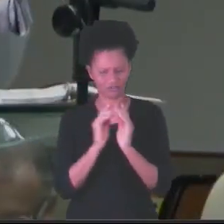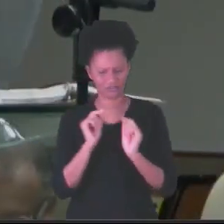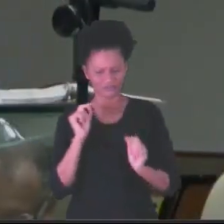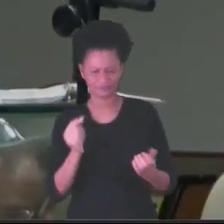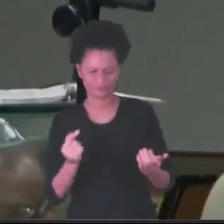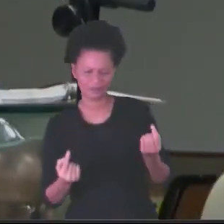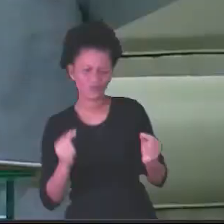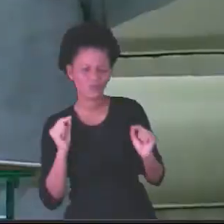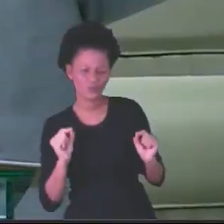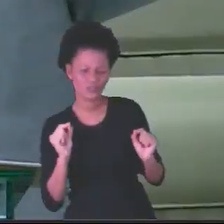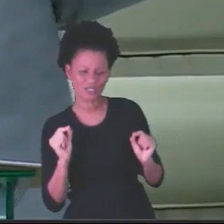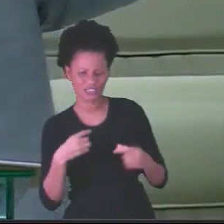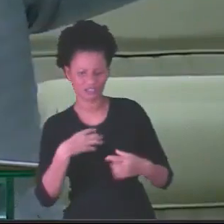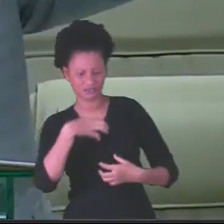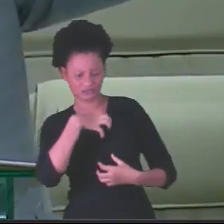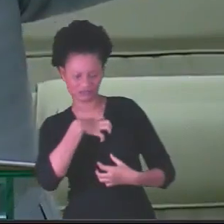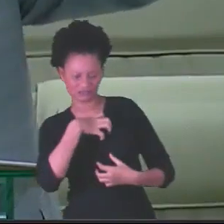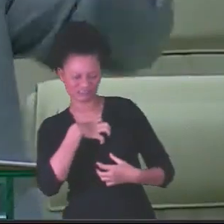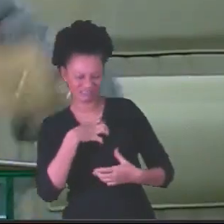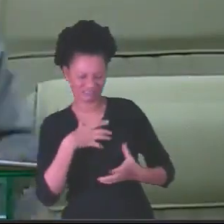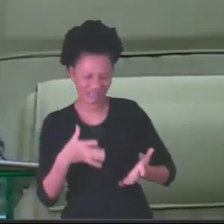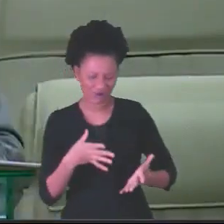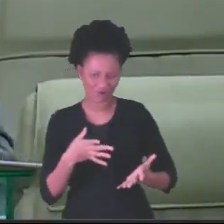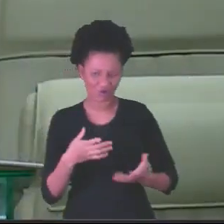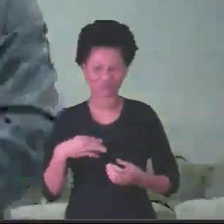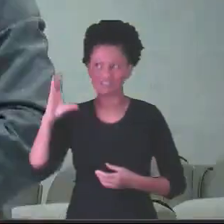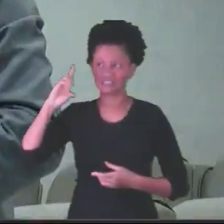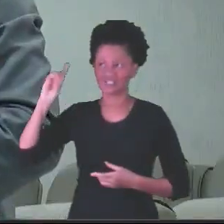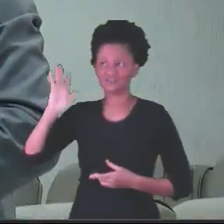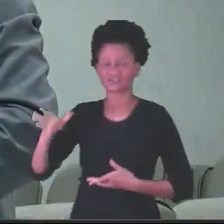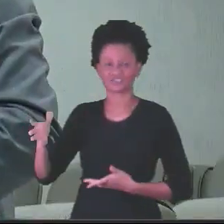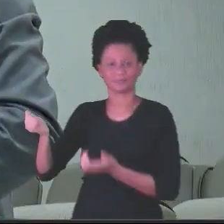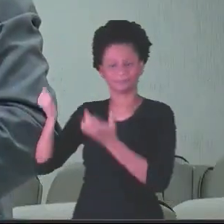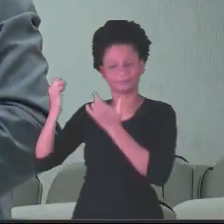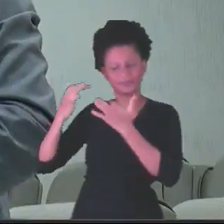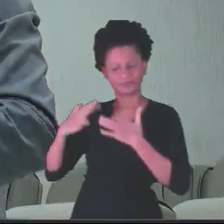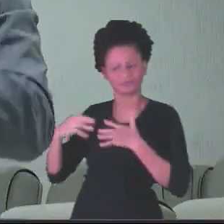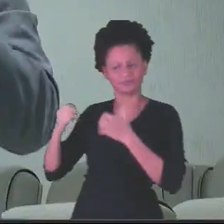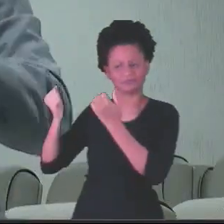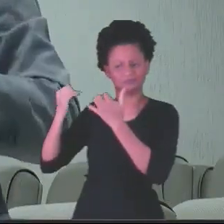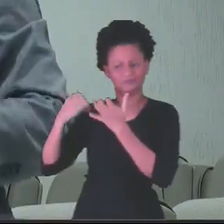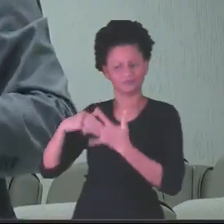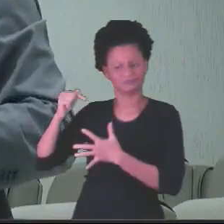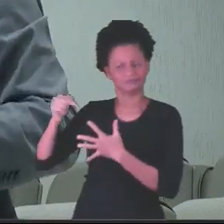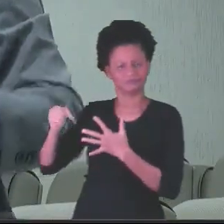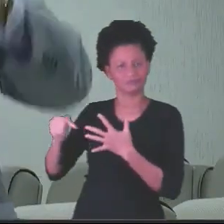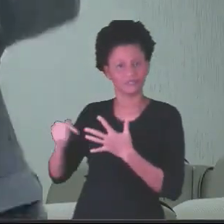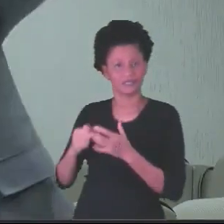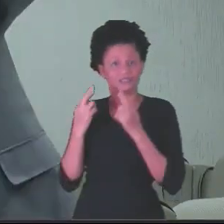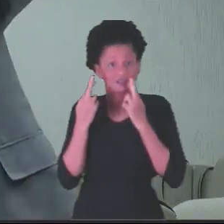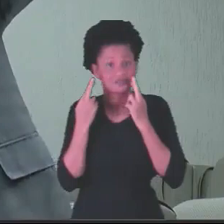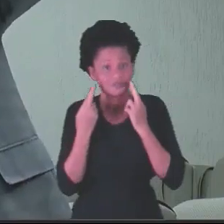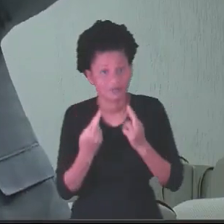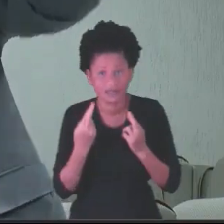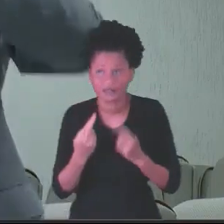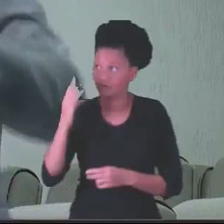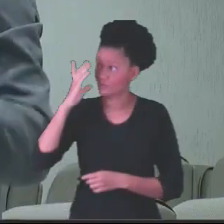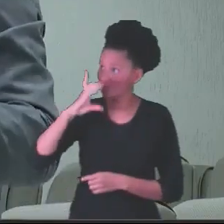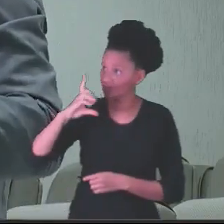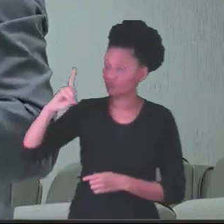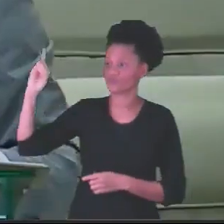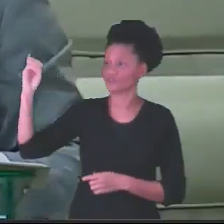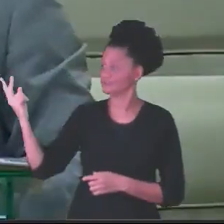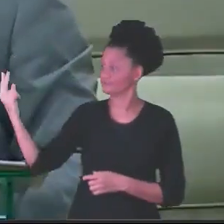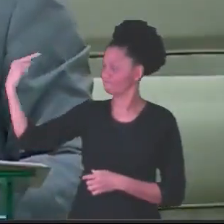passamos e os benefícios que deus tem feito em nossas vidas bom mais esperança de que o deus que nos